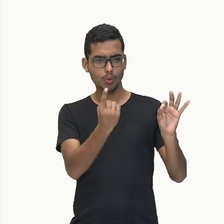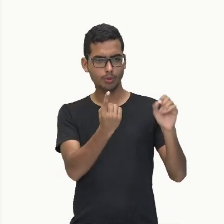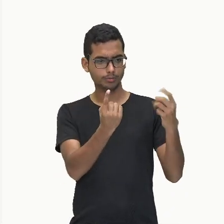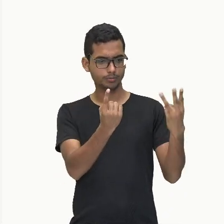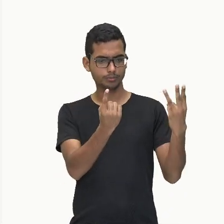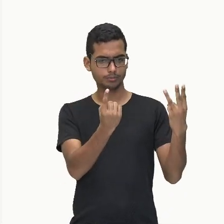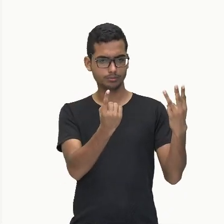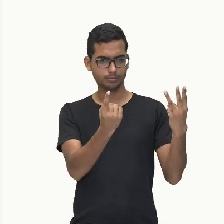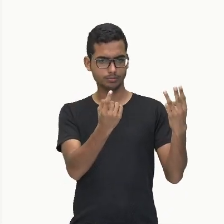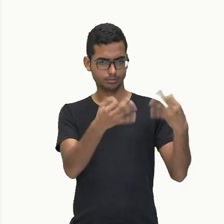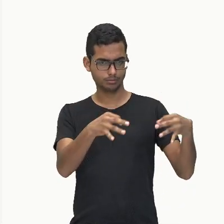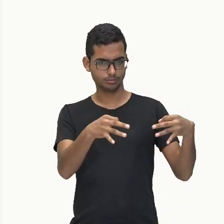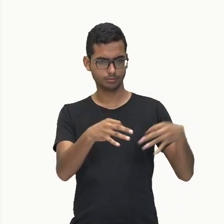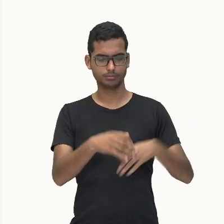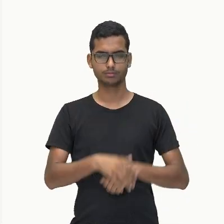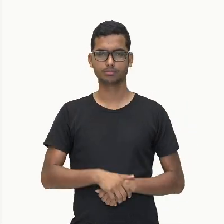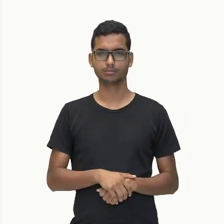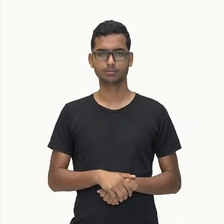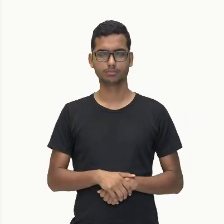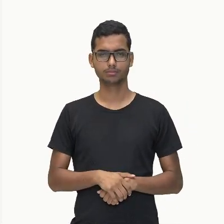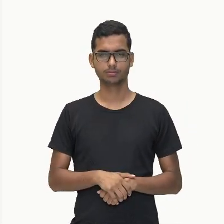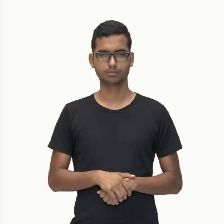unidades, tá? Então,